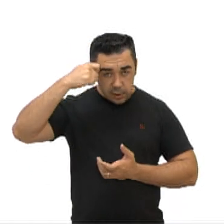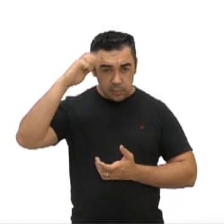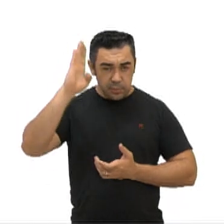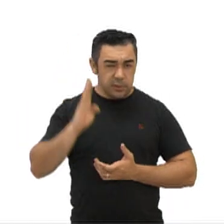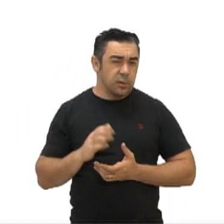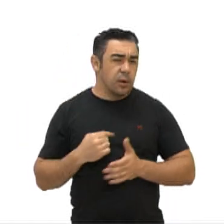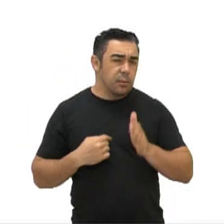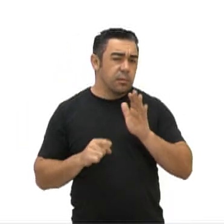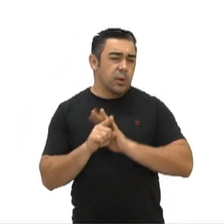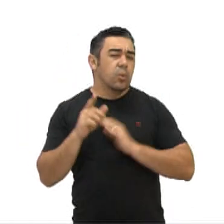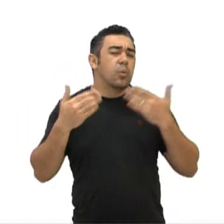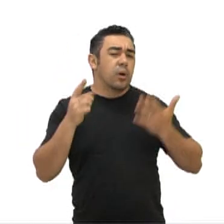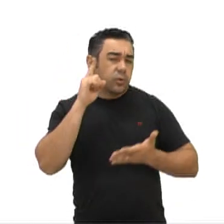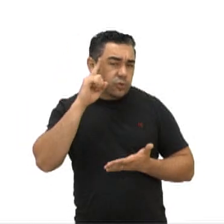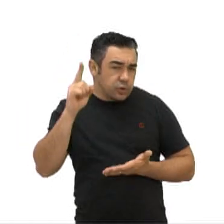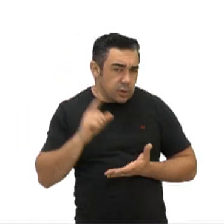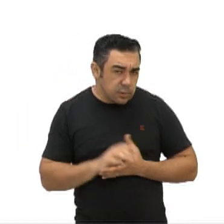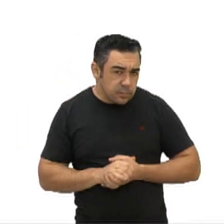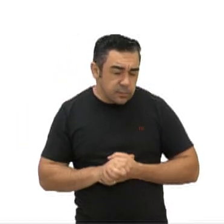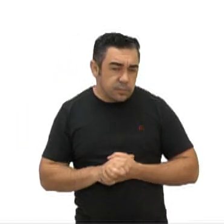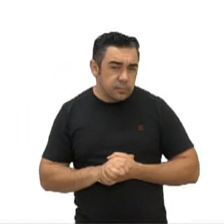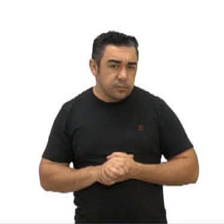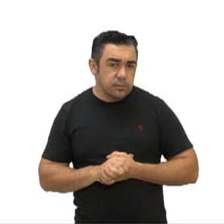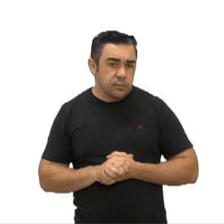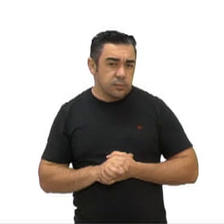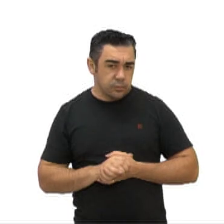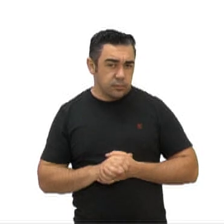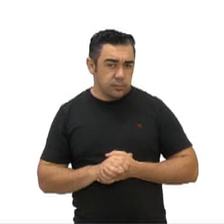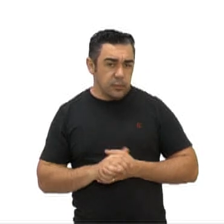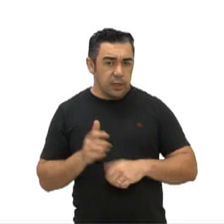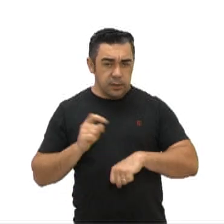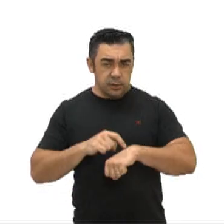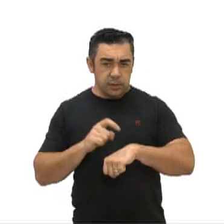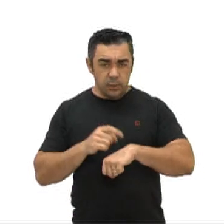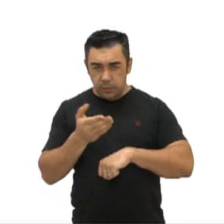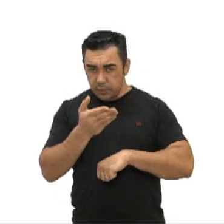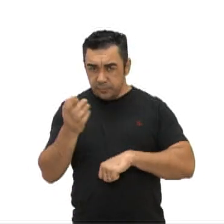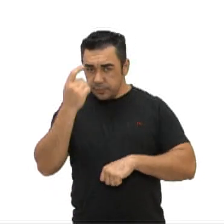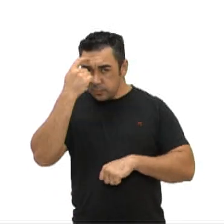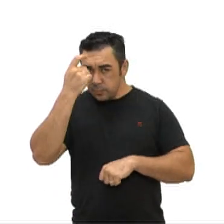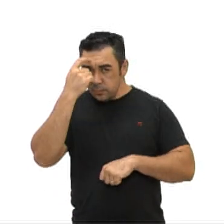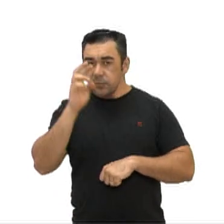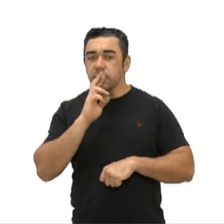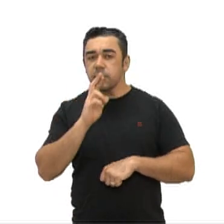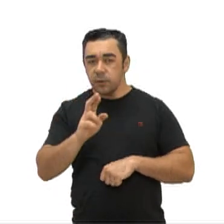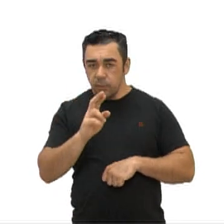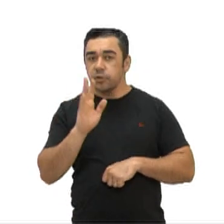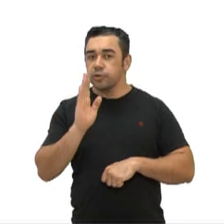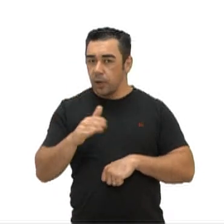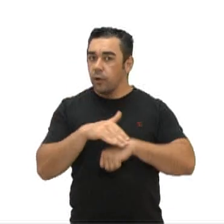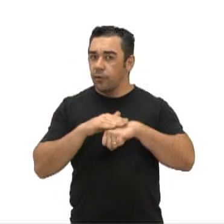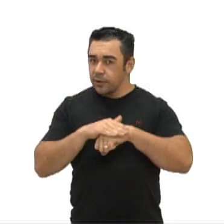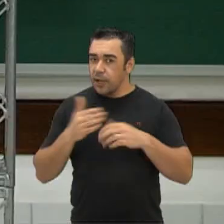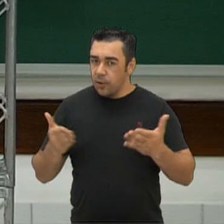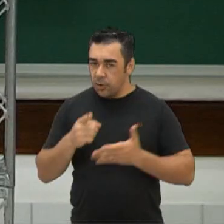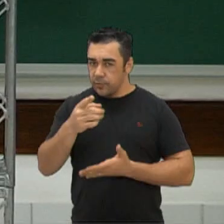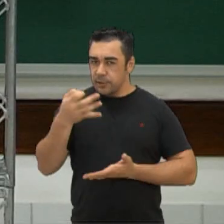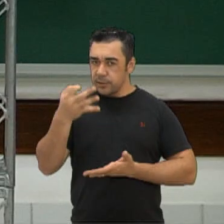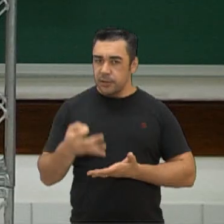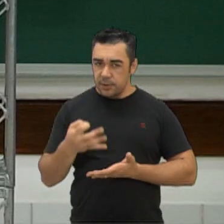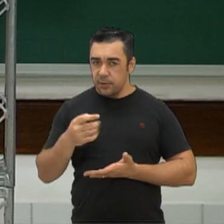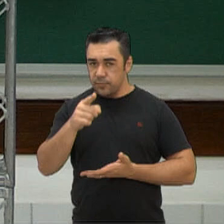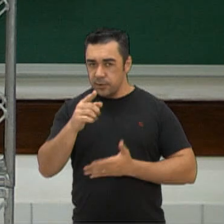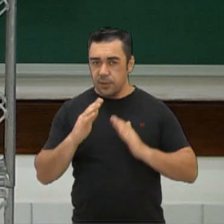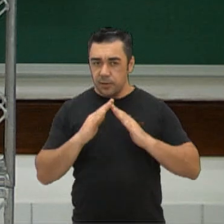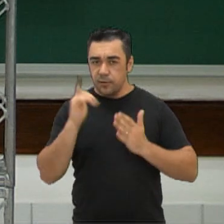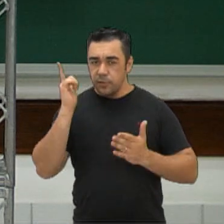Qual é o dia que se comemora o Dia da Consciência Negra? Vou colocar um tempo na tela, reflitam sobre isso, a gente acabou de discutir, eu tenho certeza que você aí